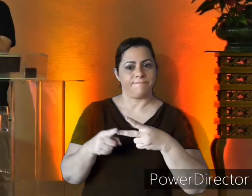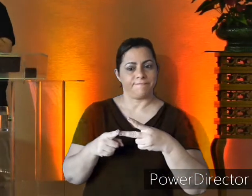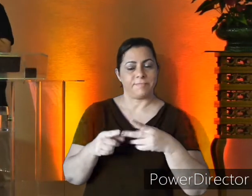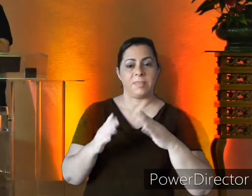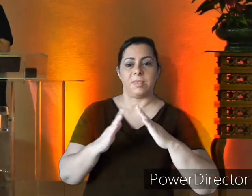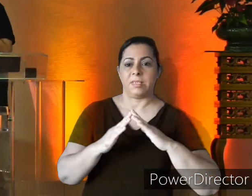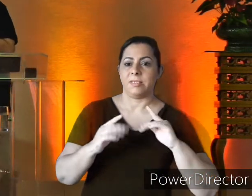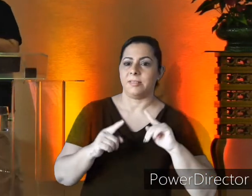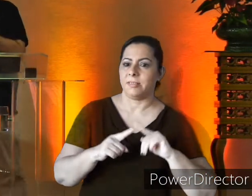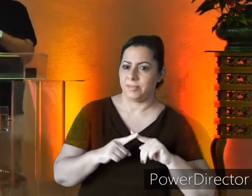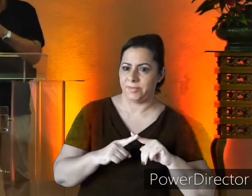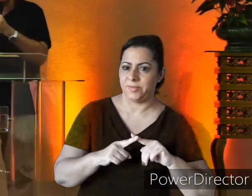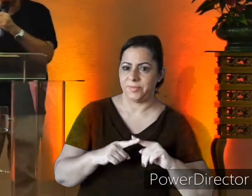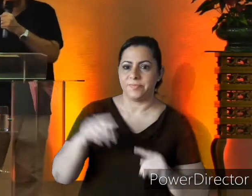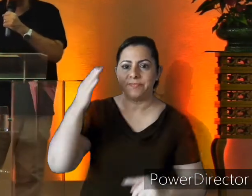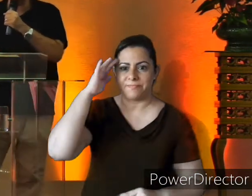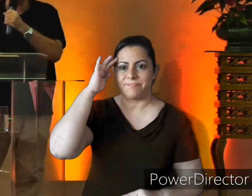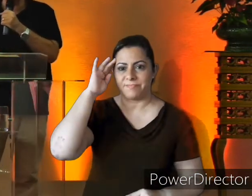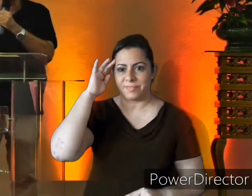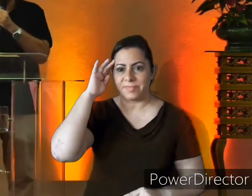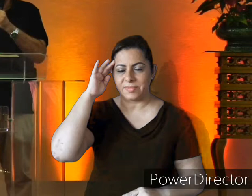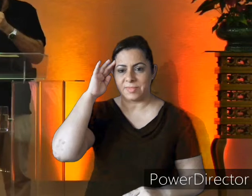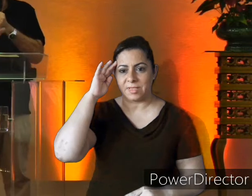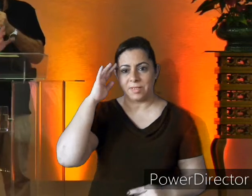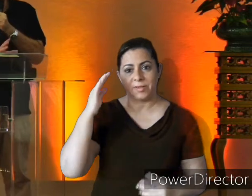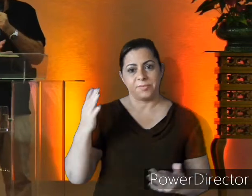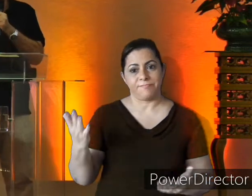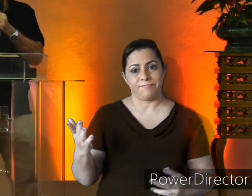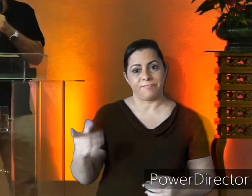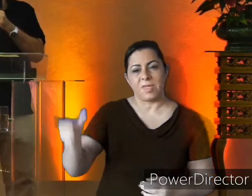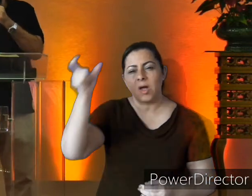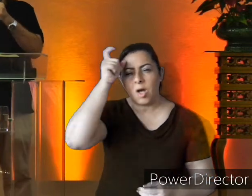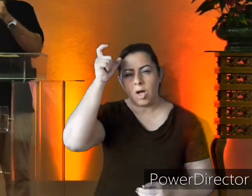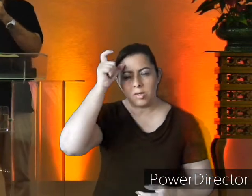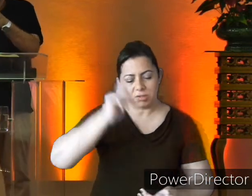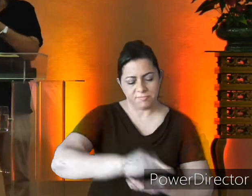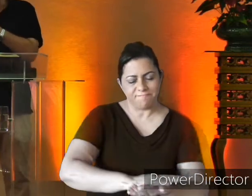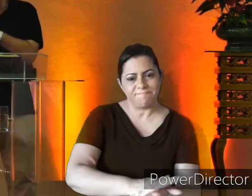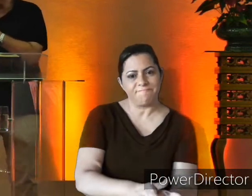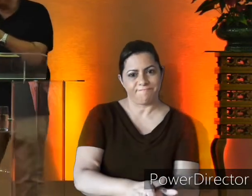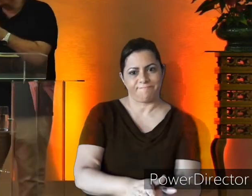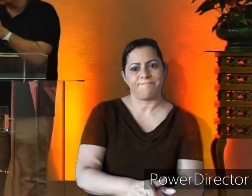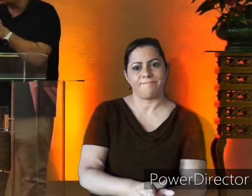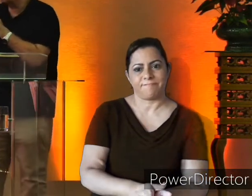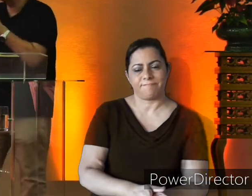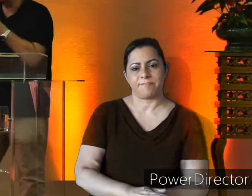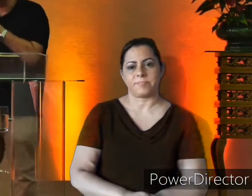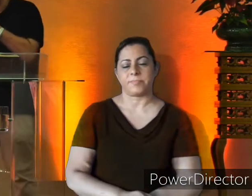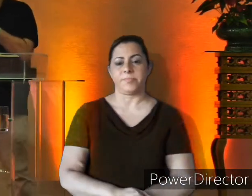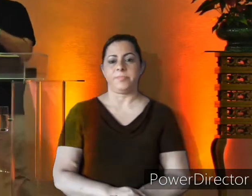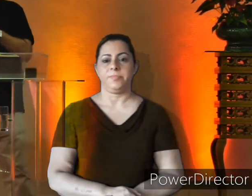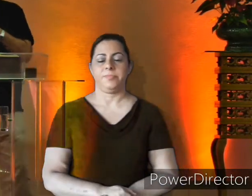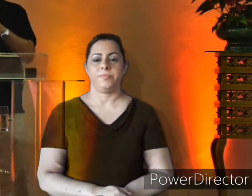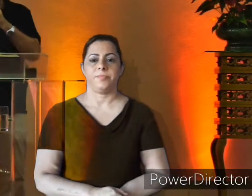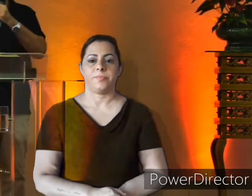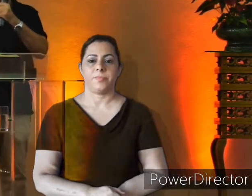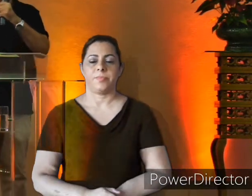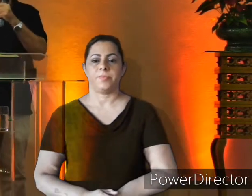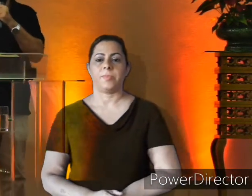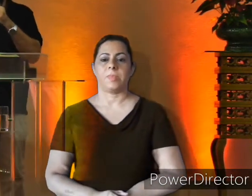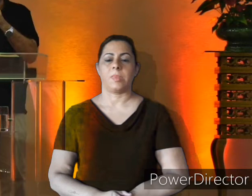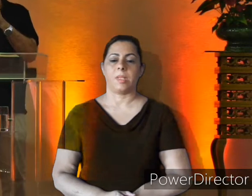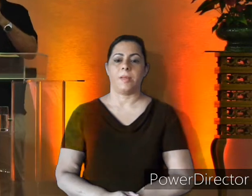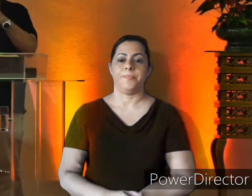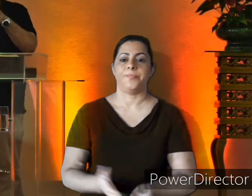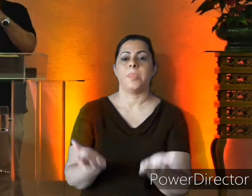estava pelejando com o exército de Israel contra os amalequitas, Moisés estava no cume do monte com as suas